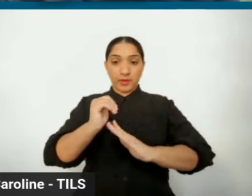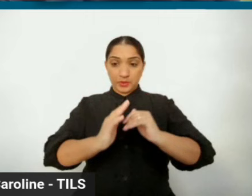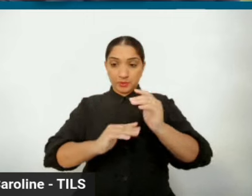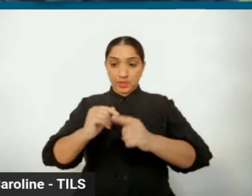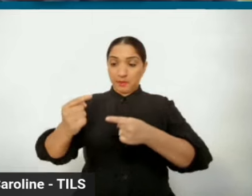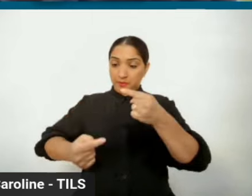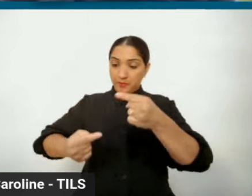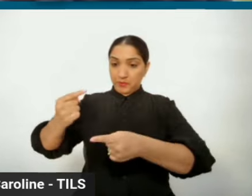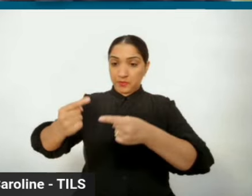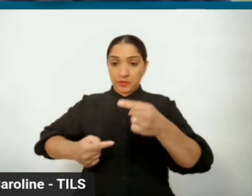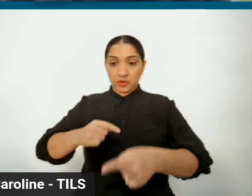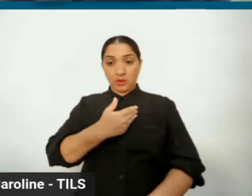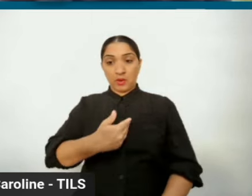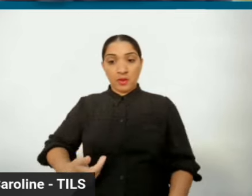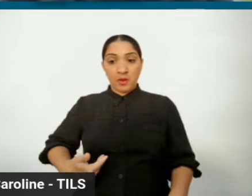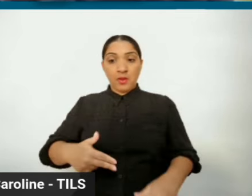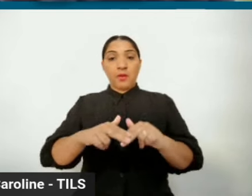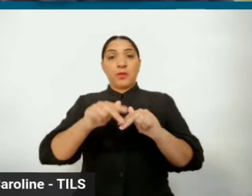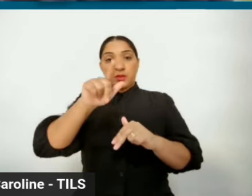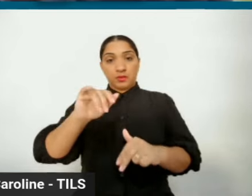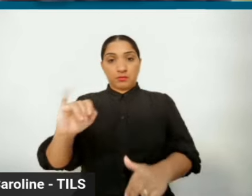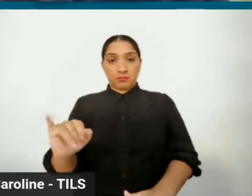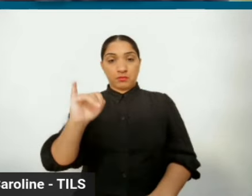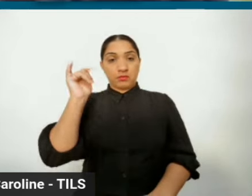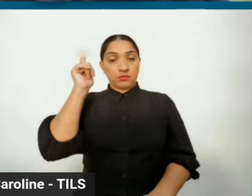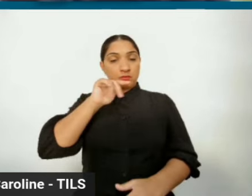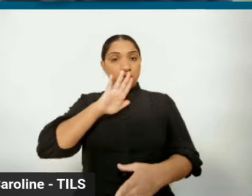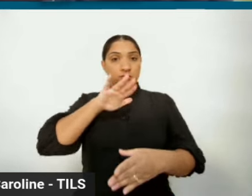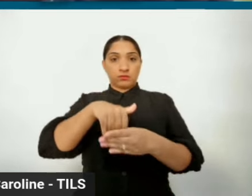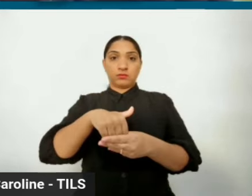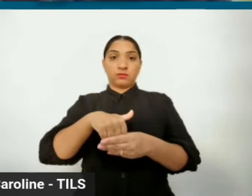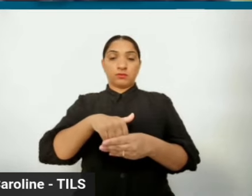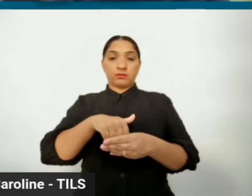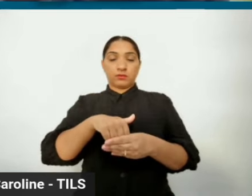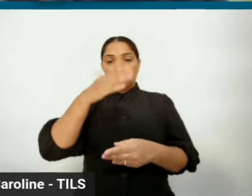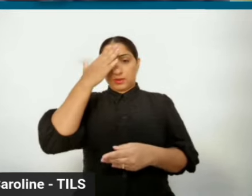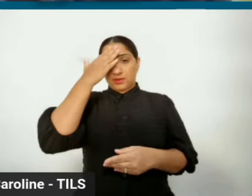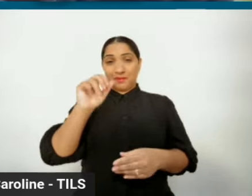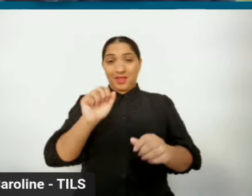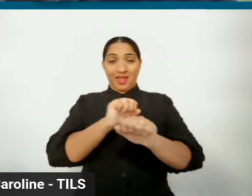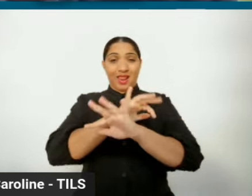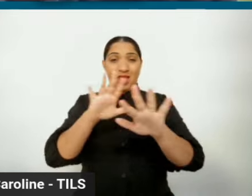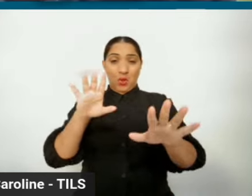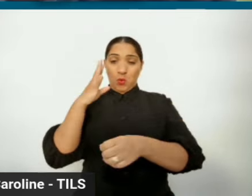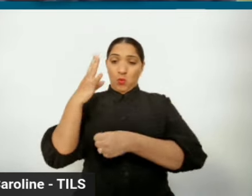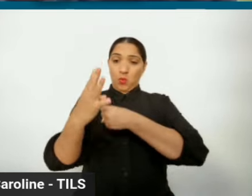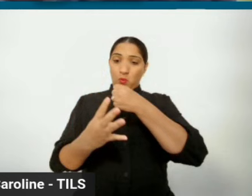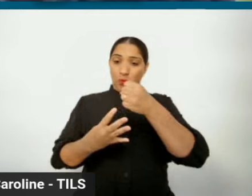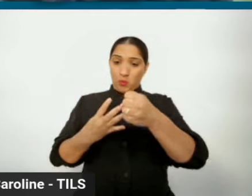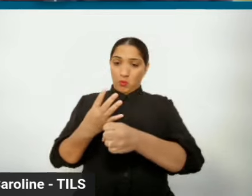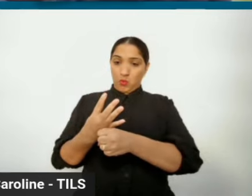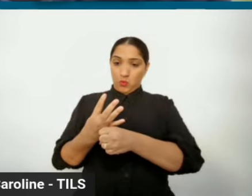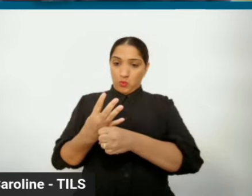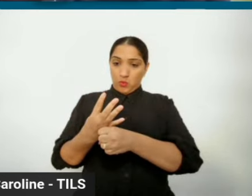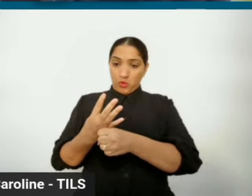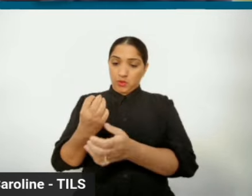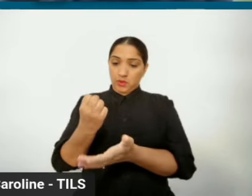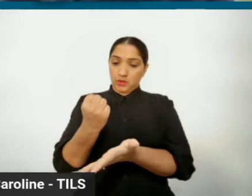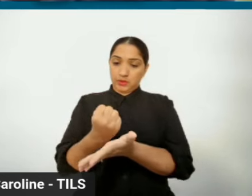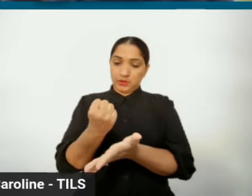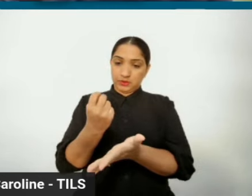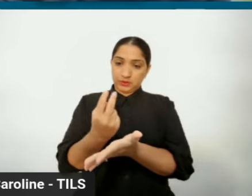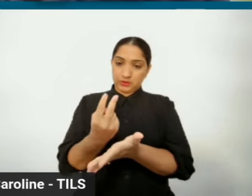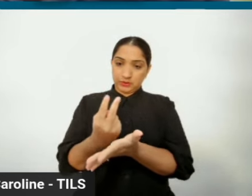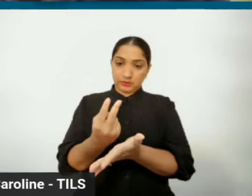por isso a importância das eleições, saber que a cada 4 anos, enfim, nós podemos